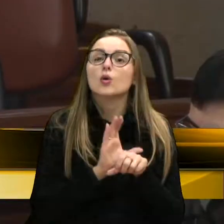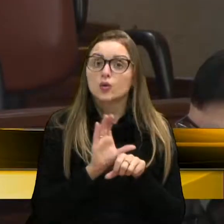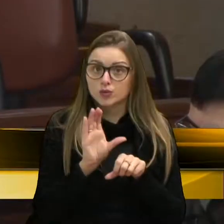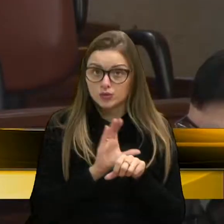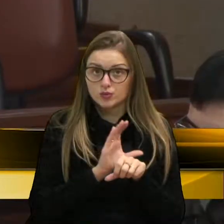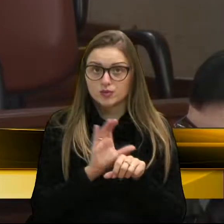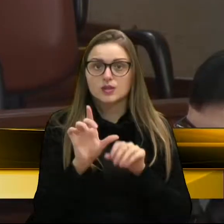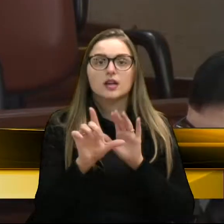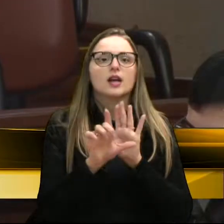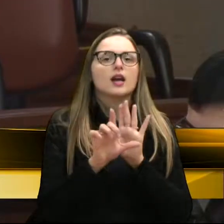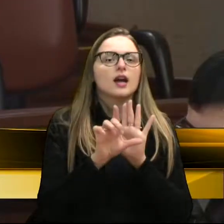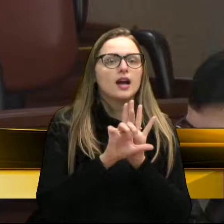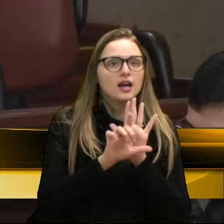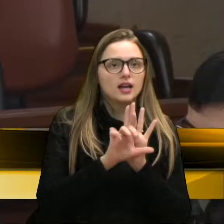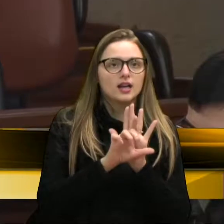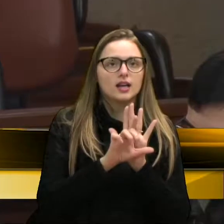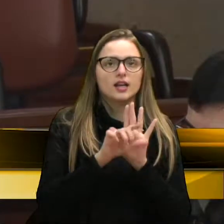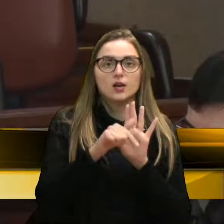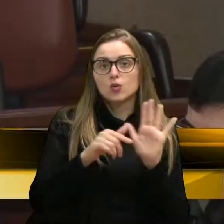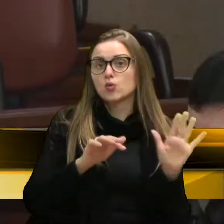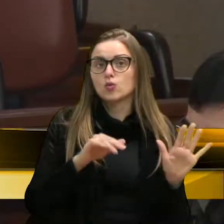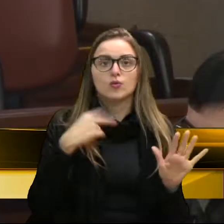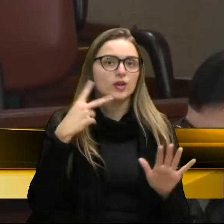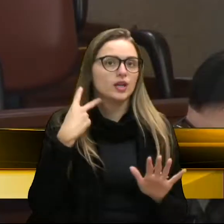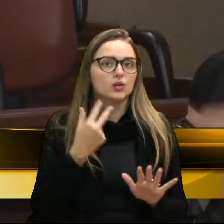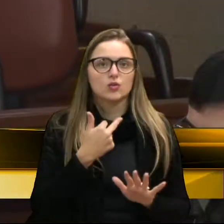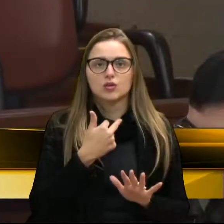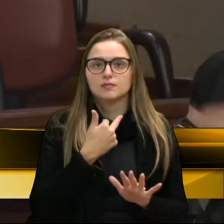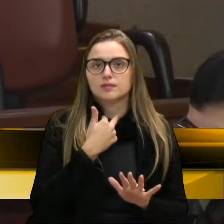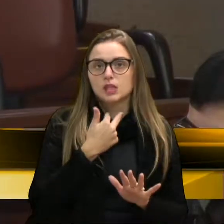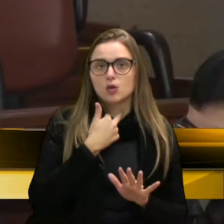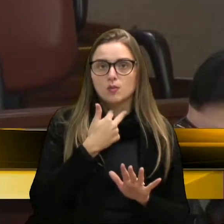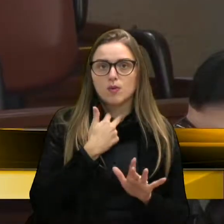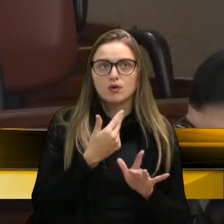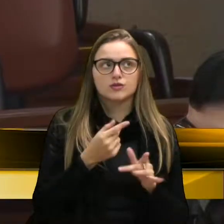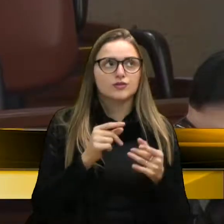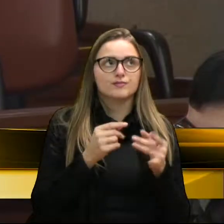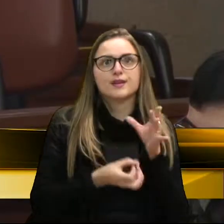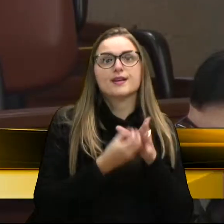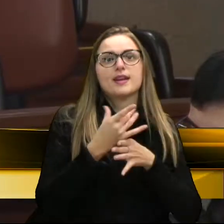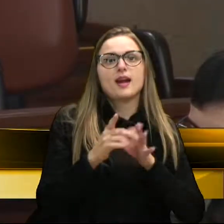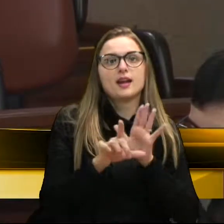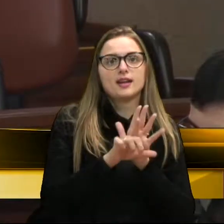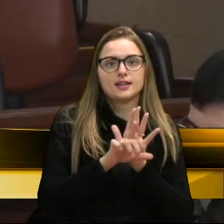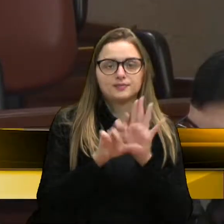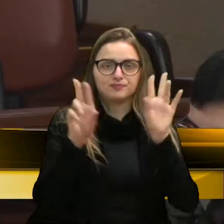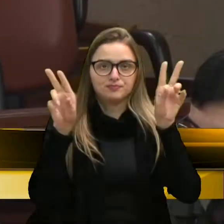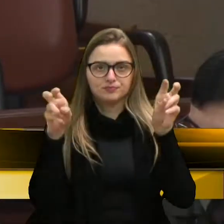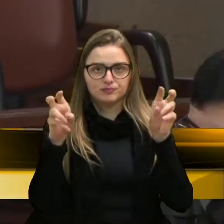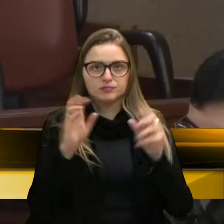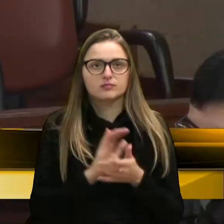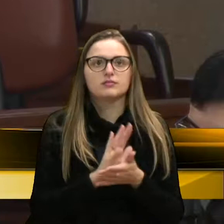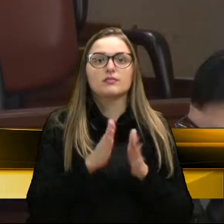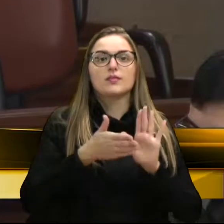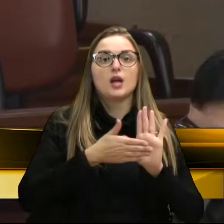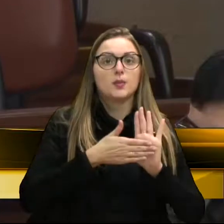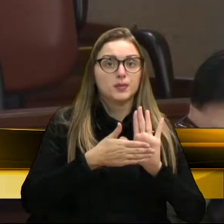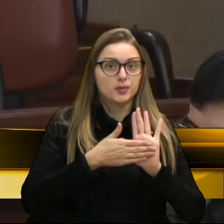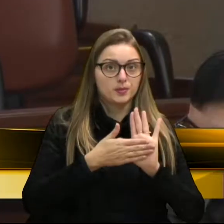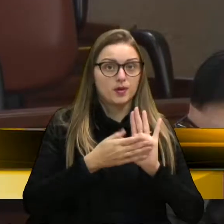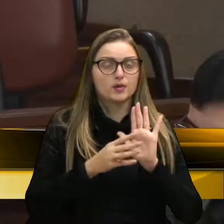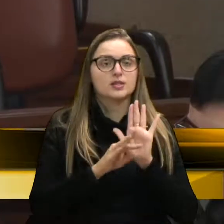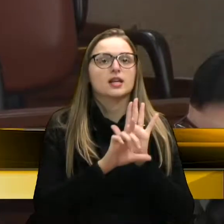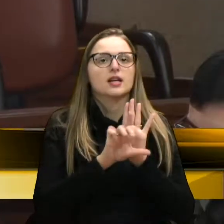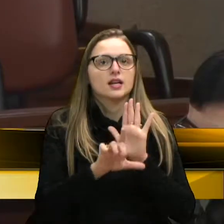O legislador municipal não possui liberdade absoluta para legislar. Abre aspas. A proposta